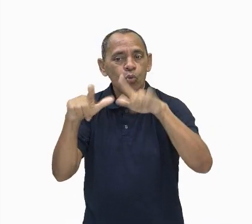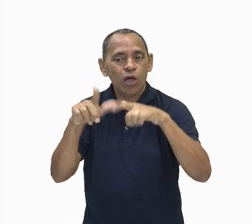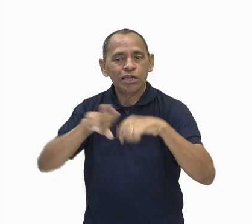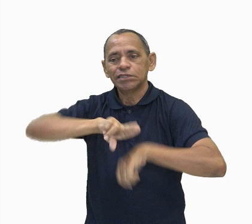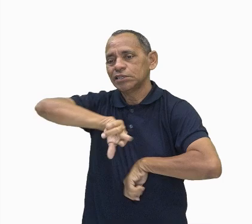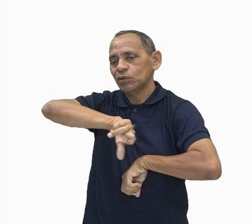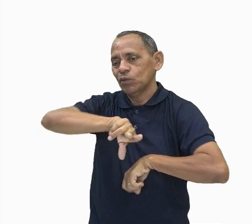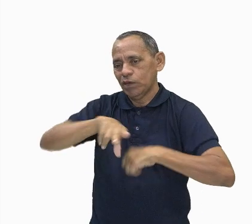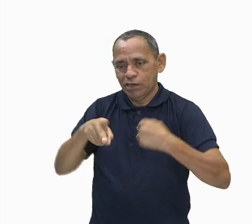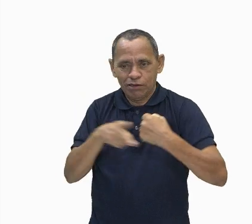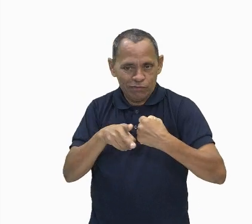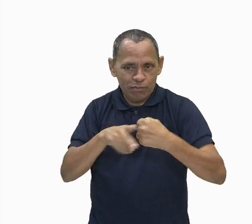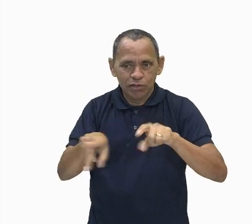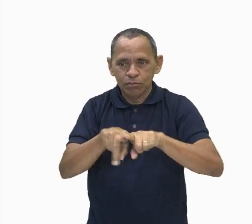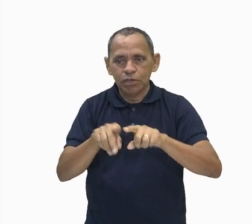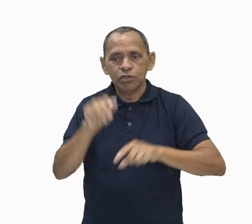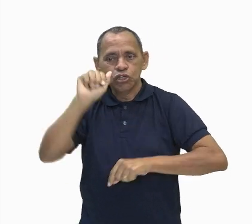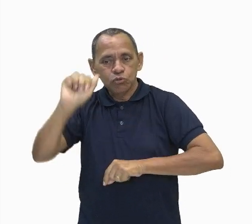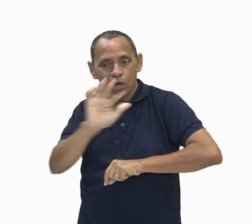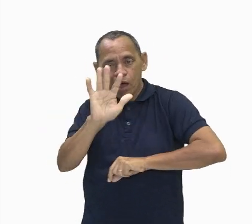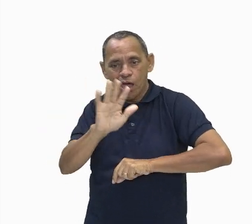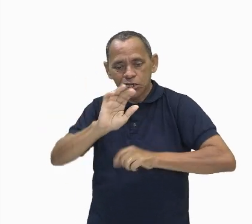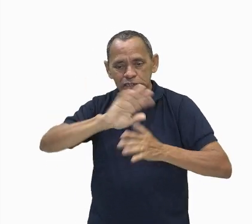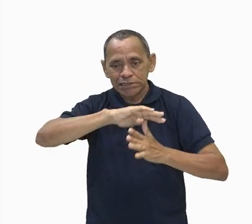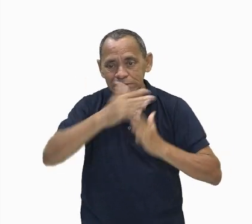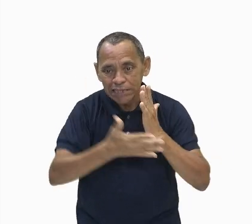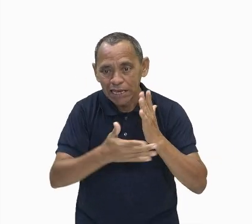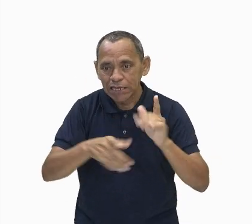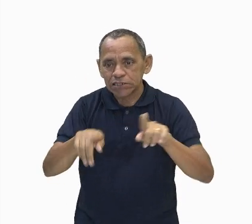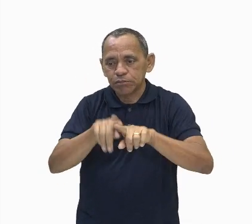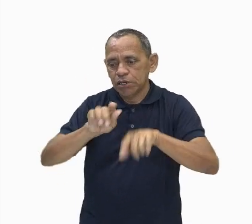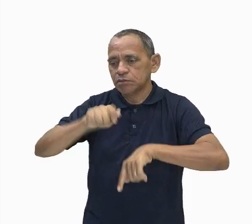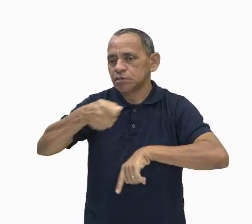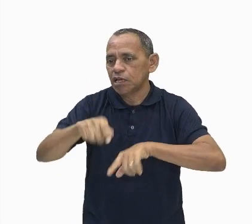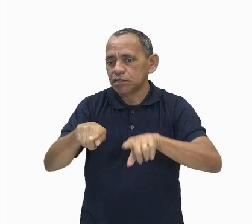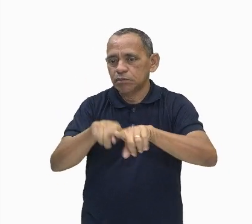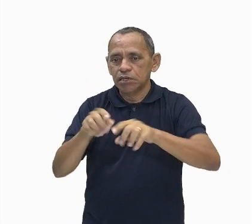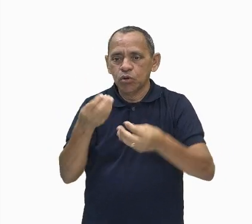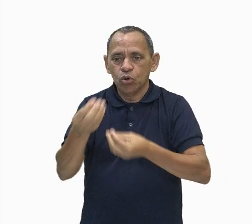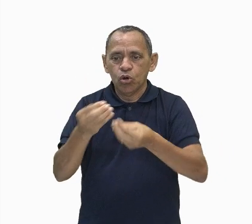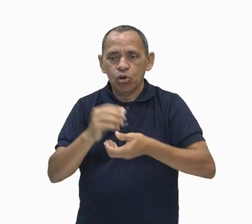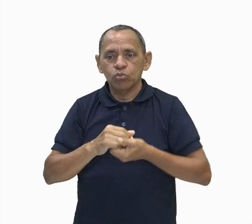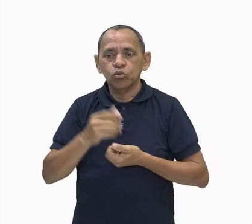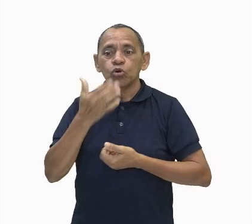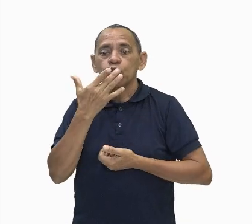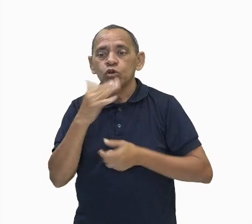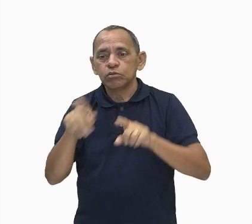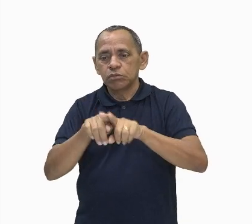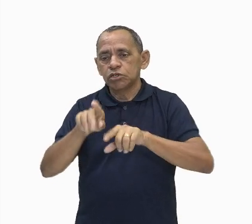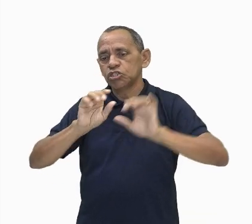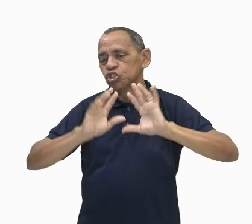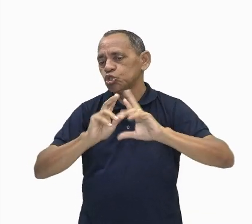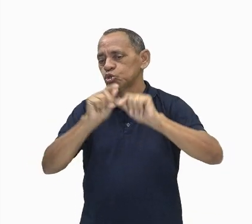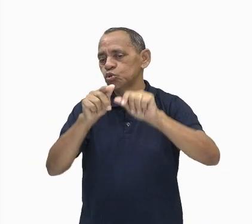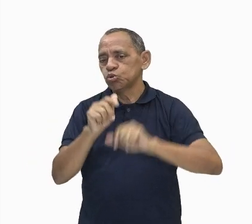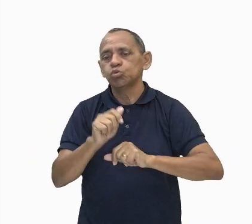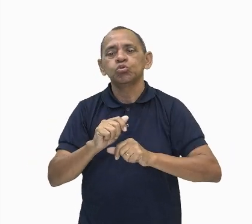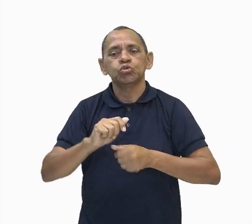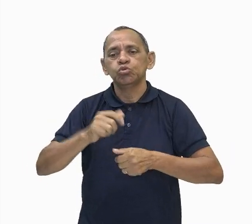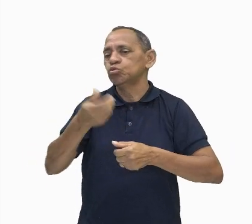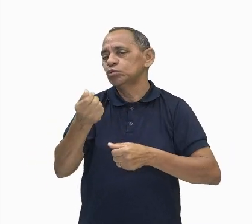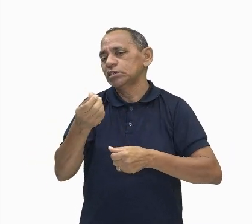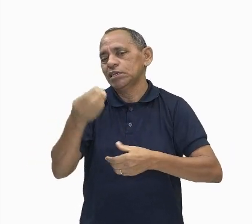verbal, imagens, sinais, cores também podem transmitir tudo aquilo que não utiliza o código, tá